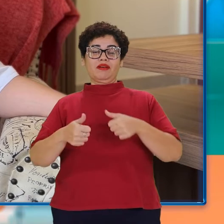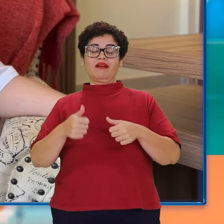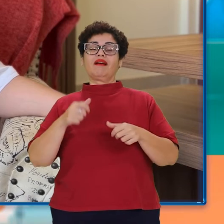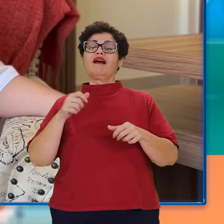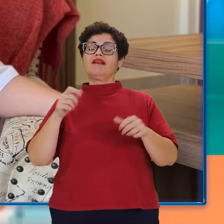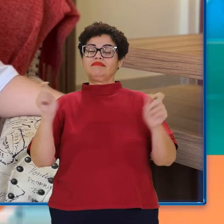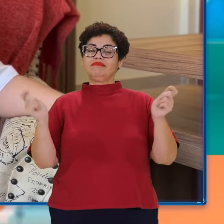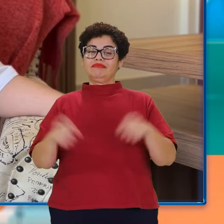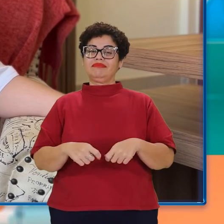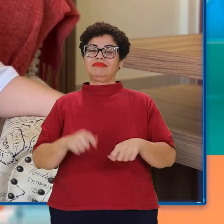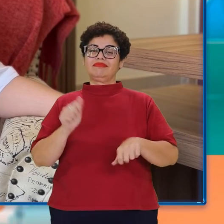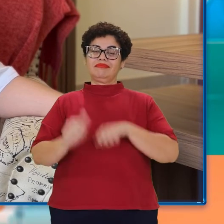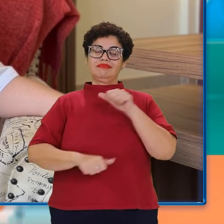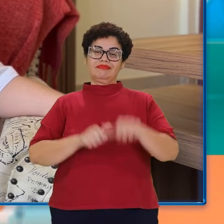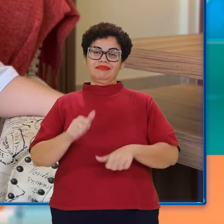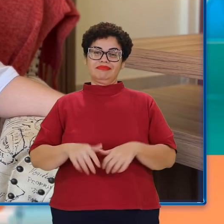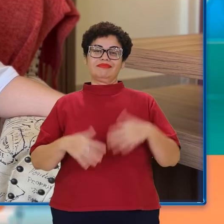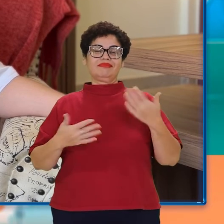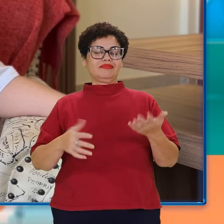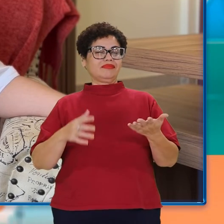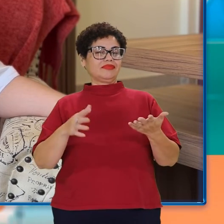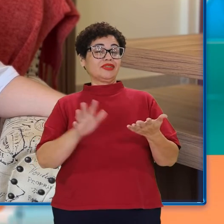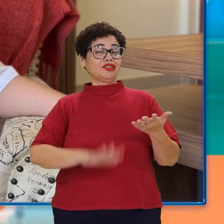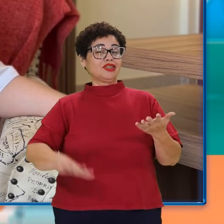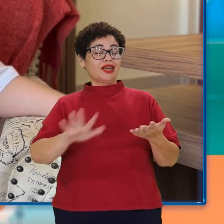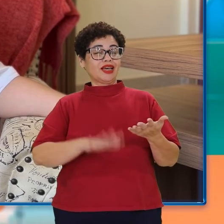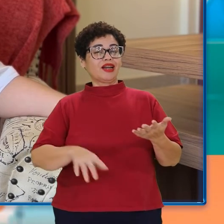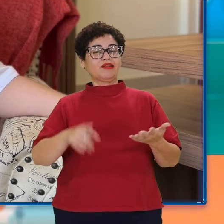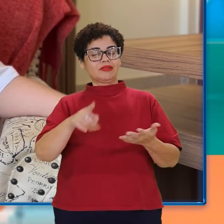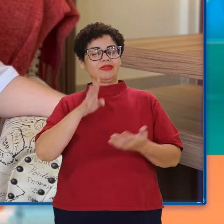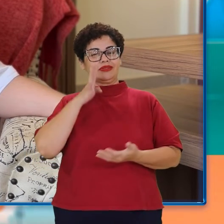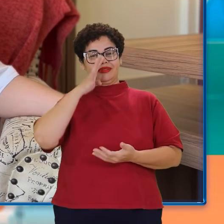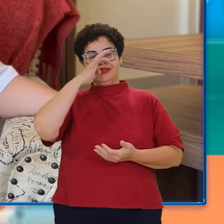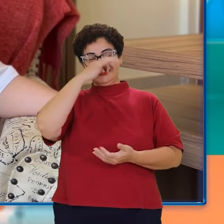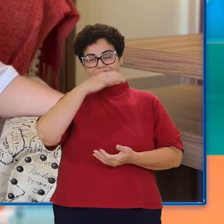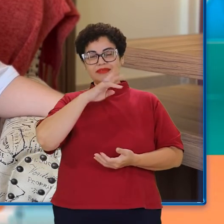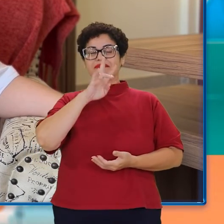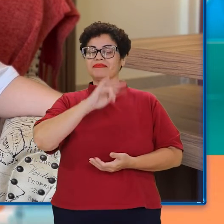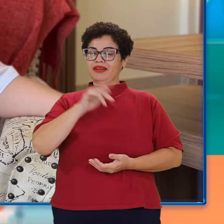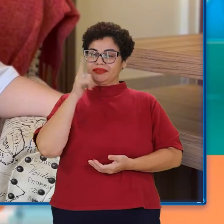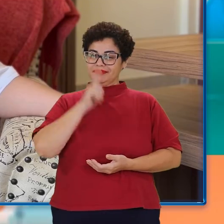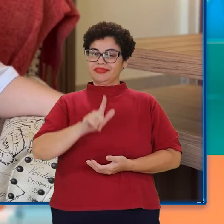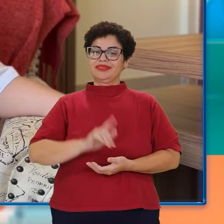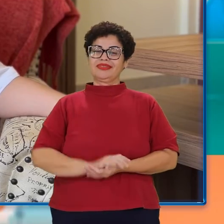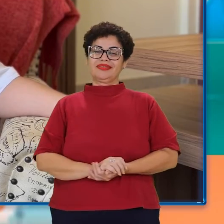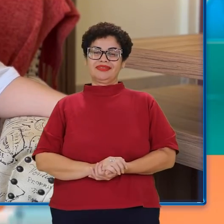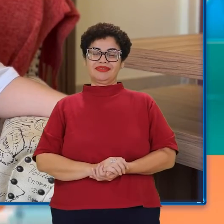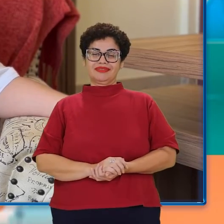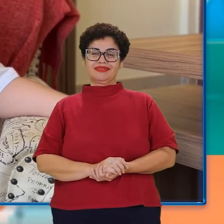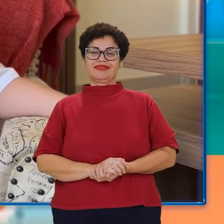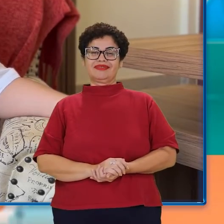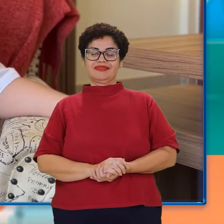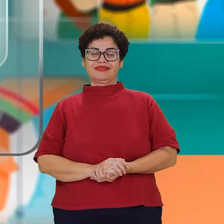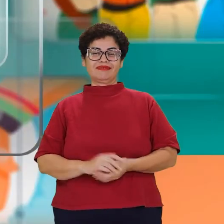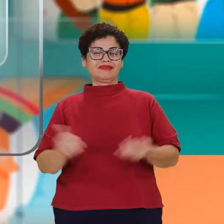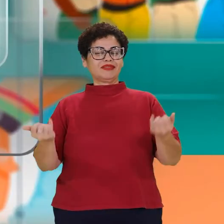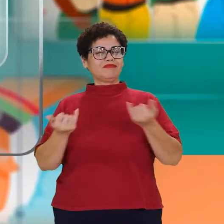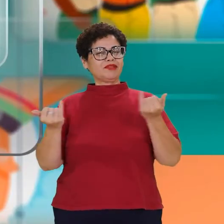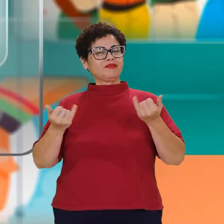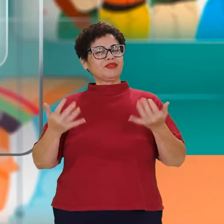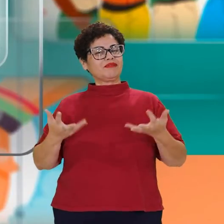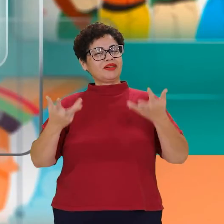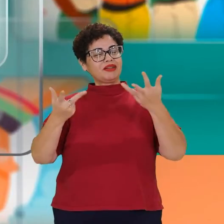e provoca essa transformação, né? E, no geral, persista, que vale muito a pena.